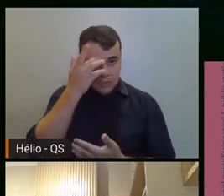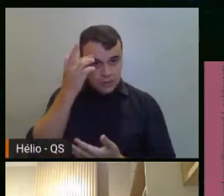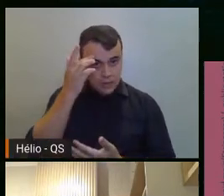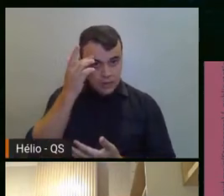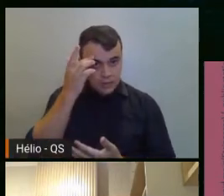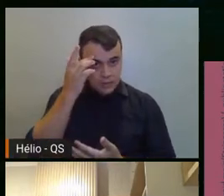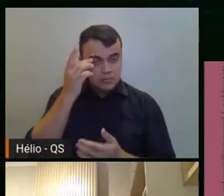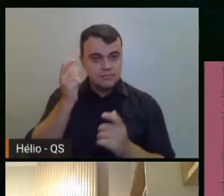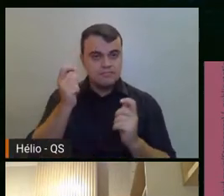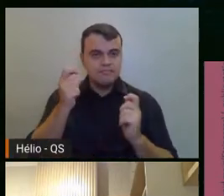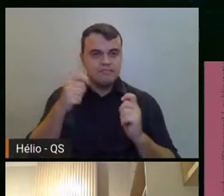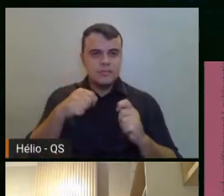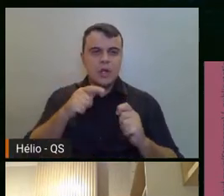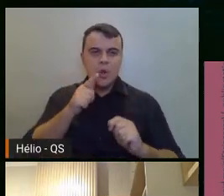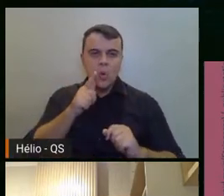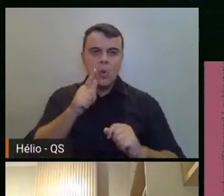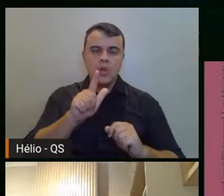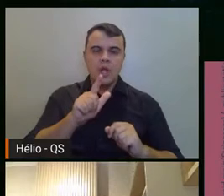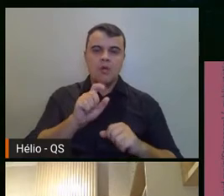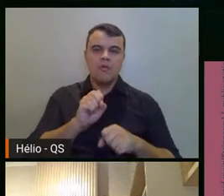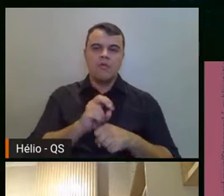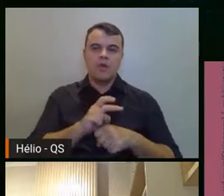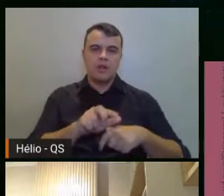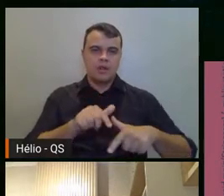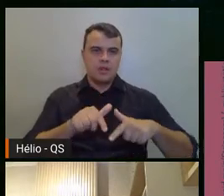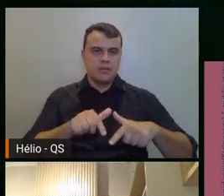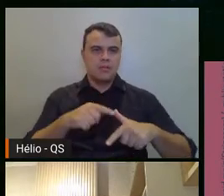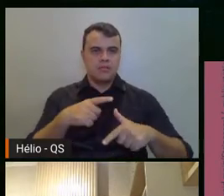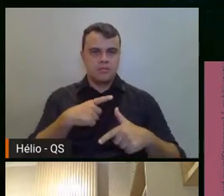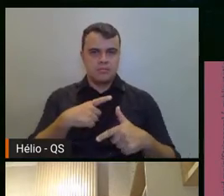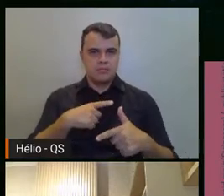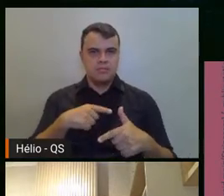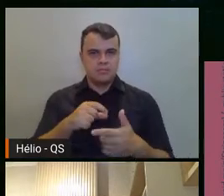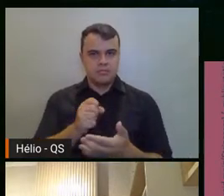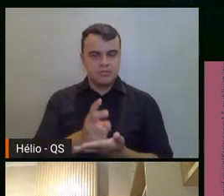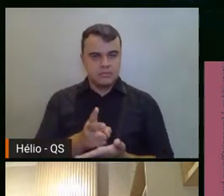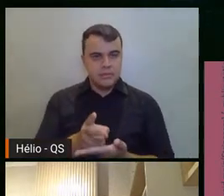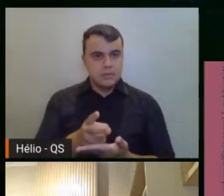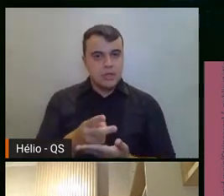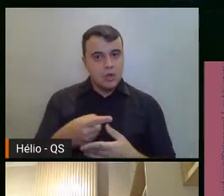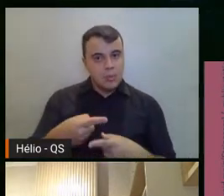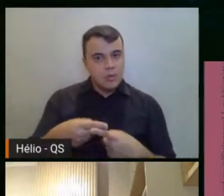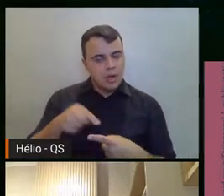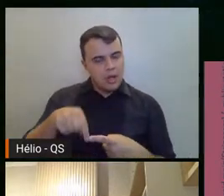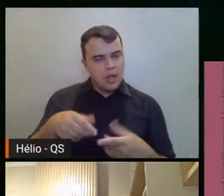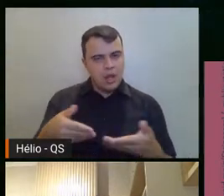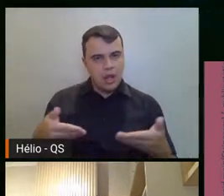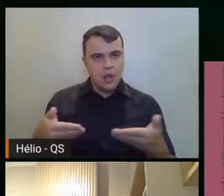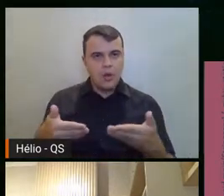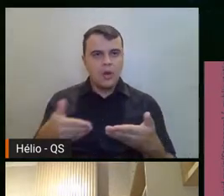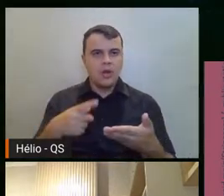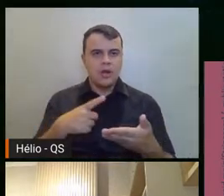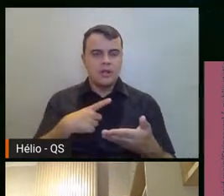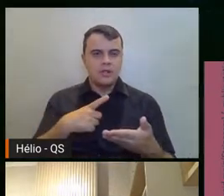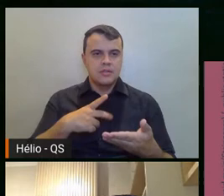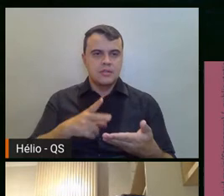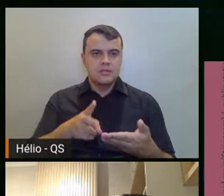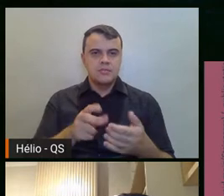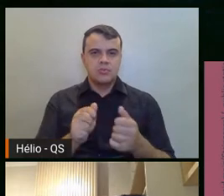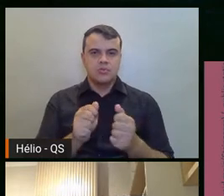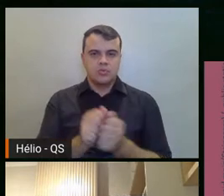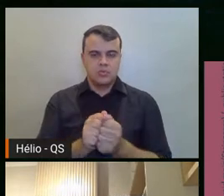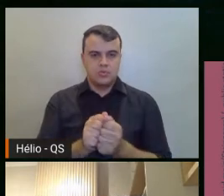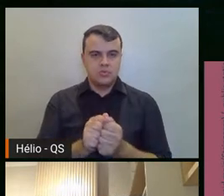conseguiram aí né a oportunidade conseguiram se posicionar no mercado de trabalho e é para isso que a gente tá aqui e que a gente tá sempre com vocês